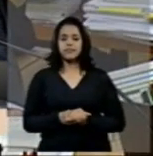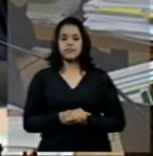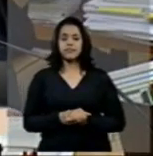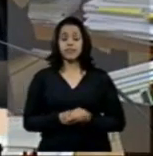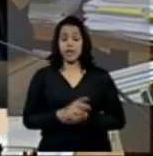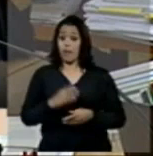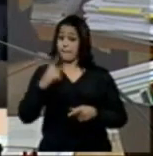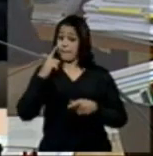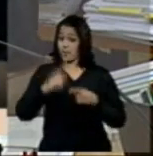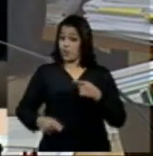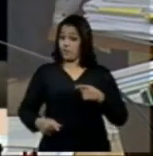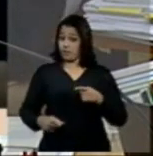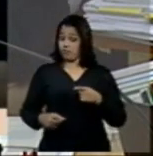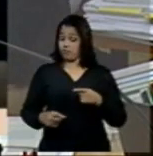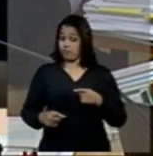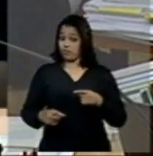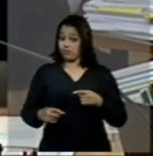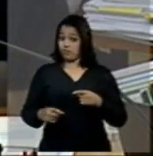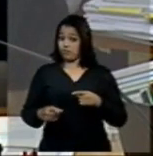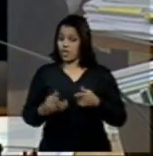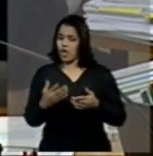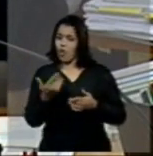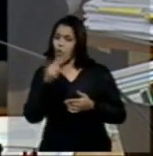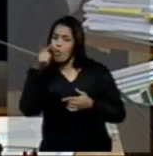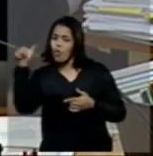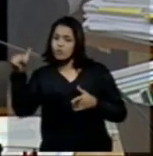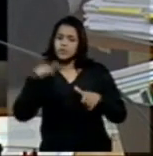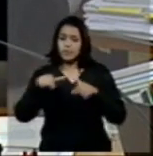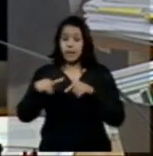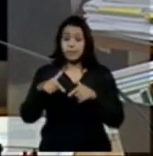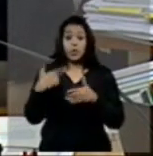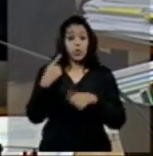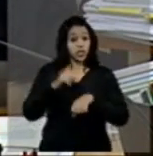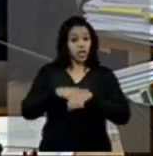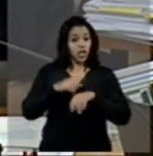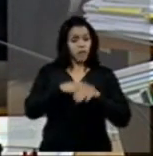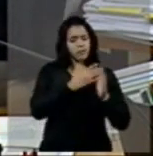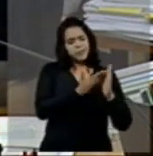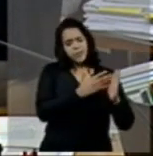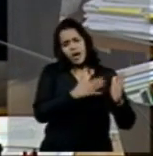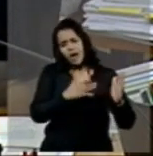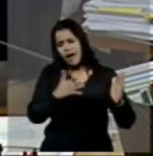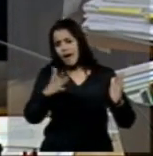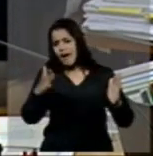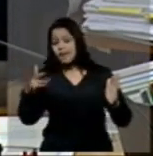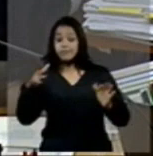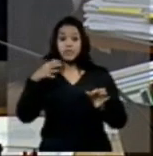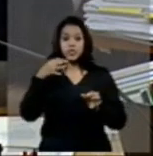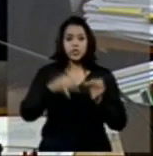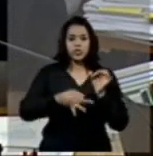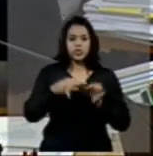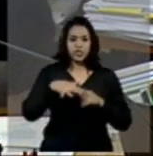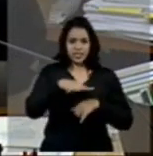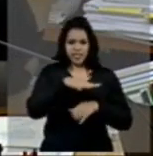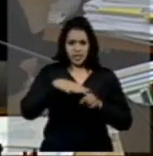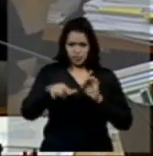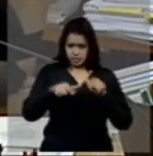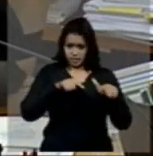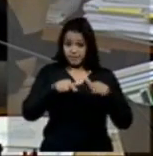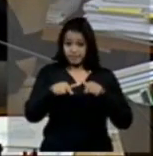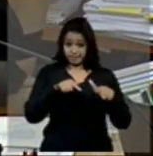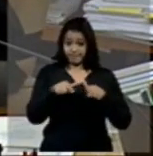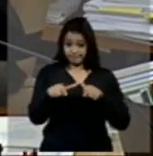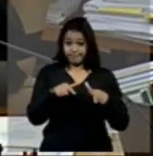vedando. E, ao longo do tempo, a própria justiça laboral, a própria justiça